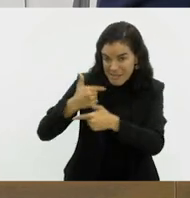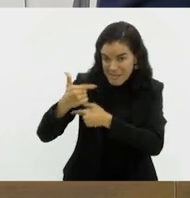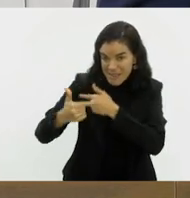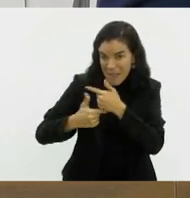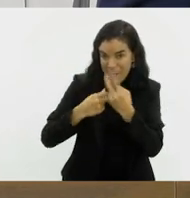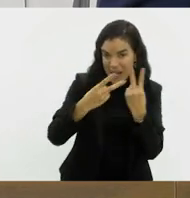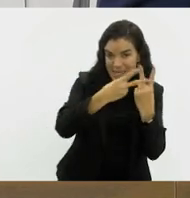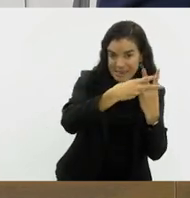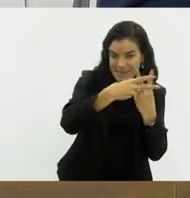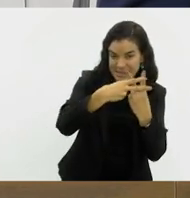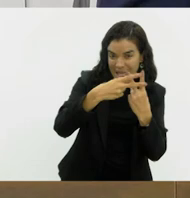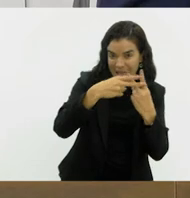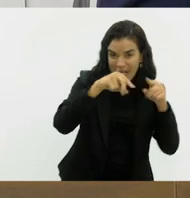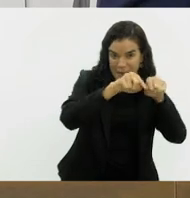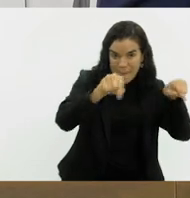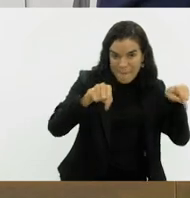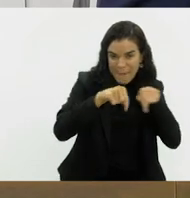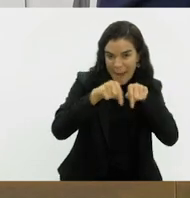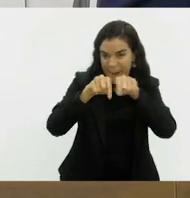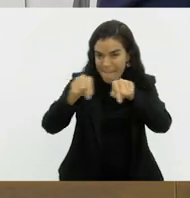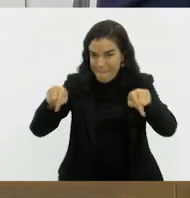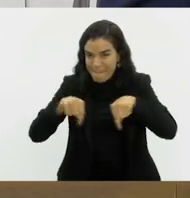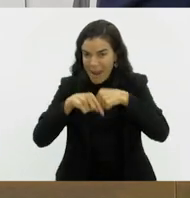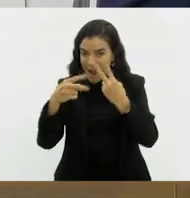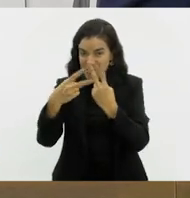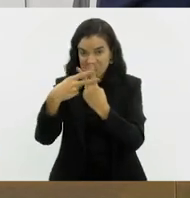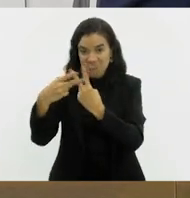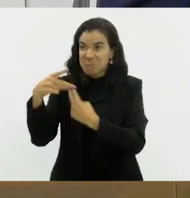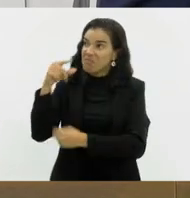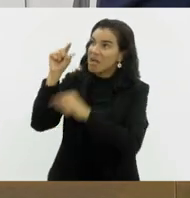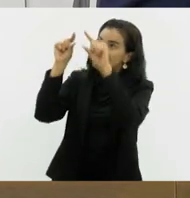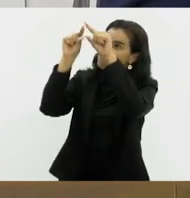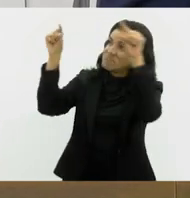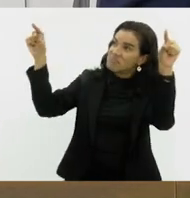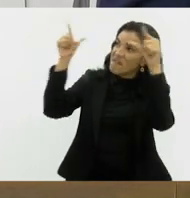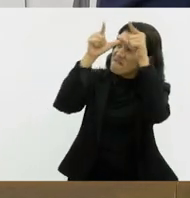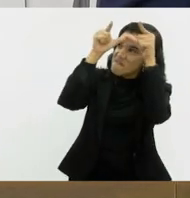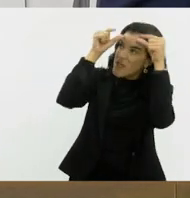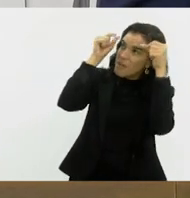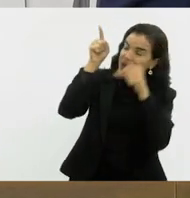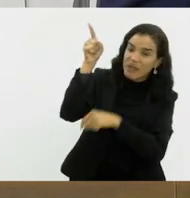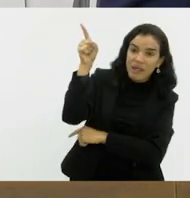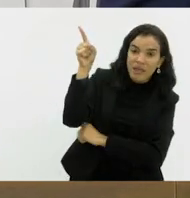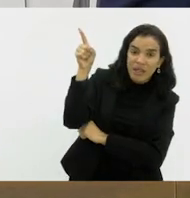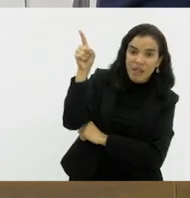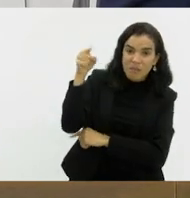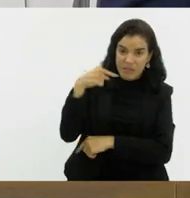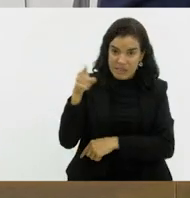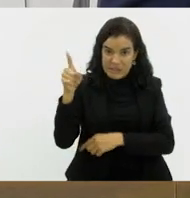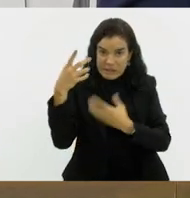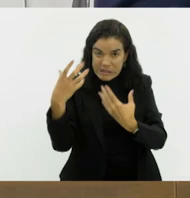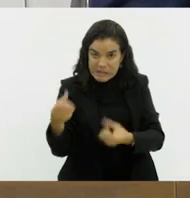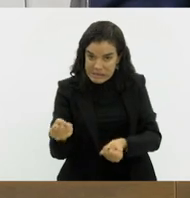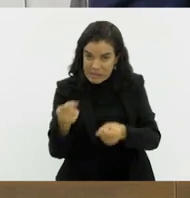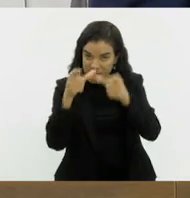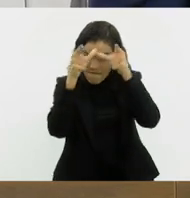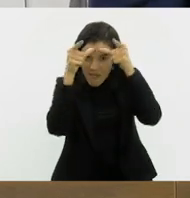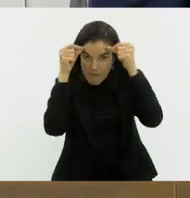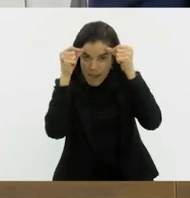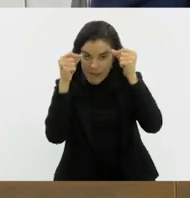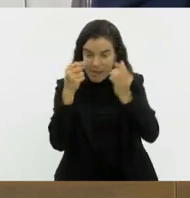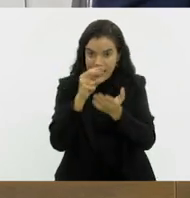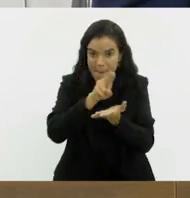é uma pergunta que eu faço. Não sei. Ou são, não são celas? Está escrito lá em enfermaria. Mas isso está sendo considerado como enfermaria,